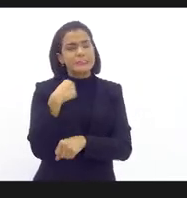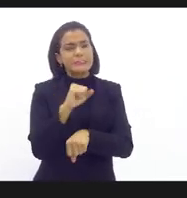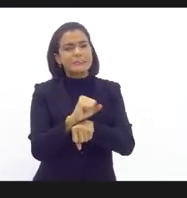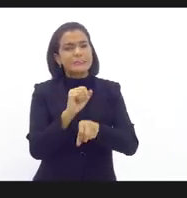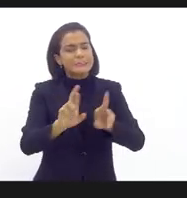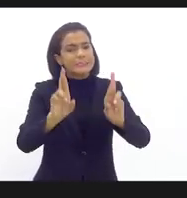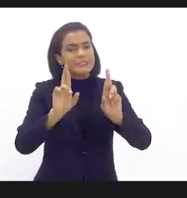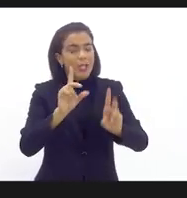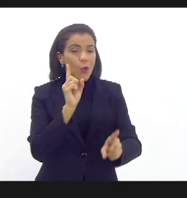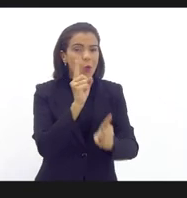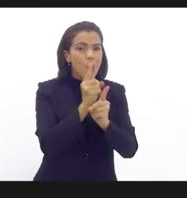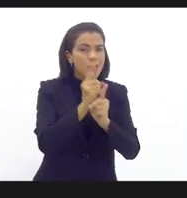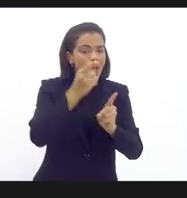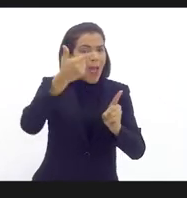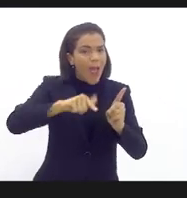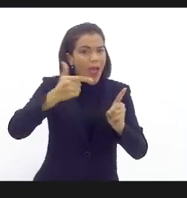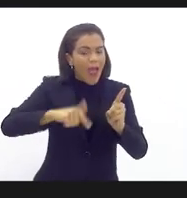mais